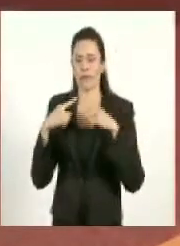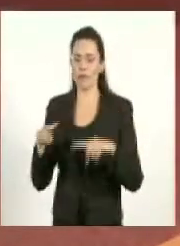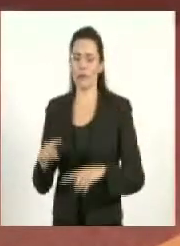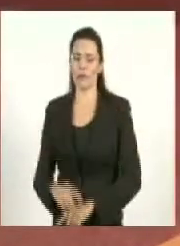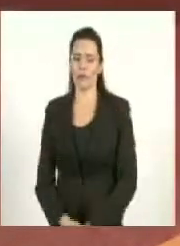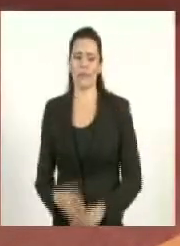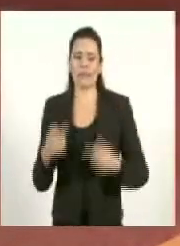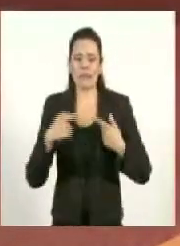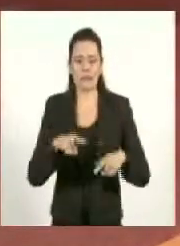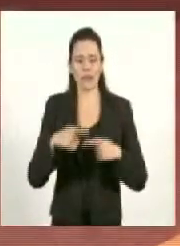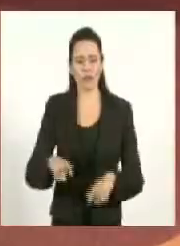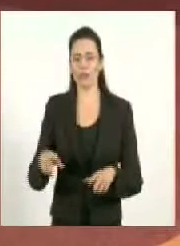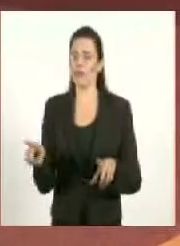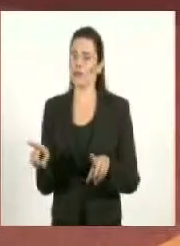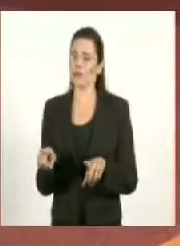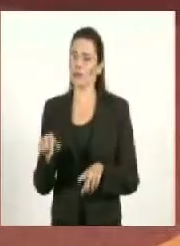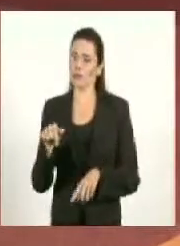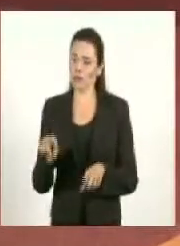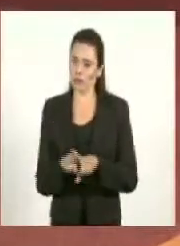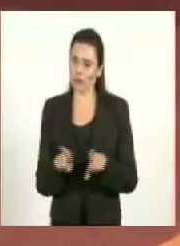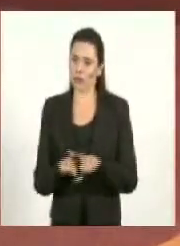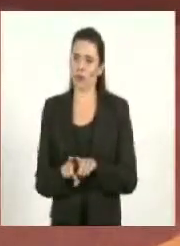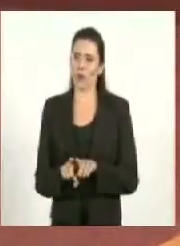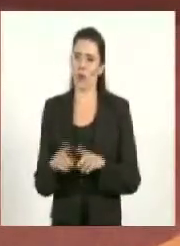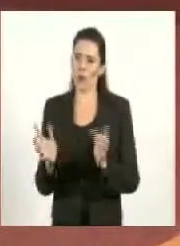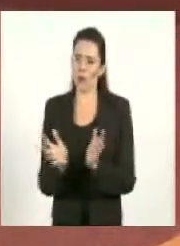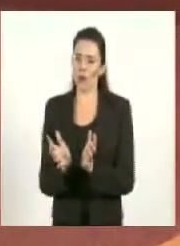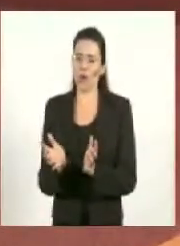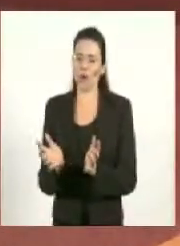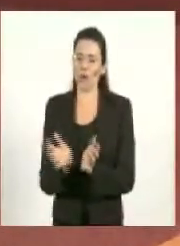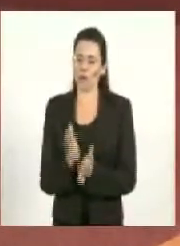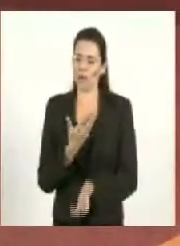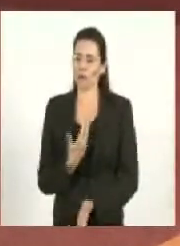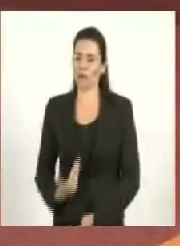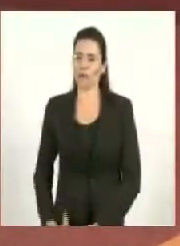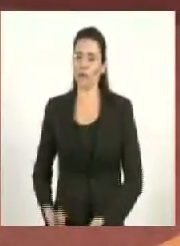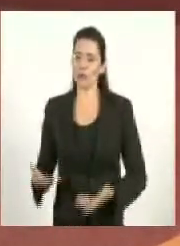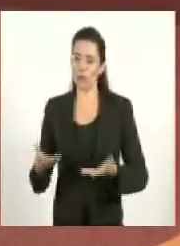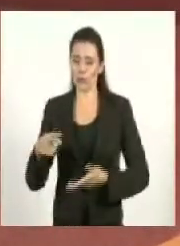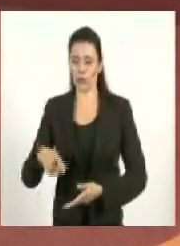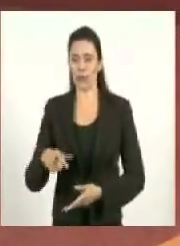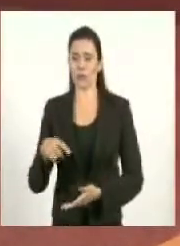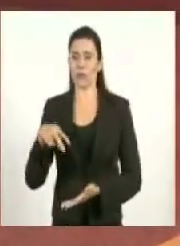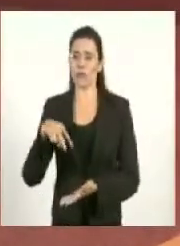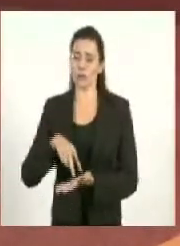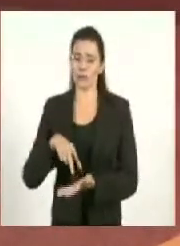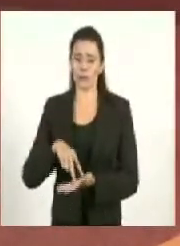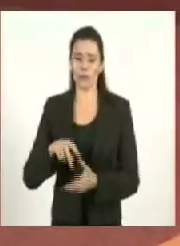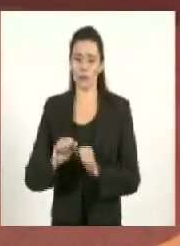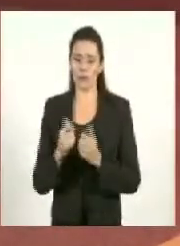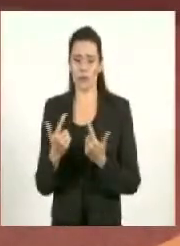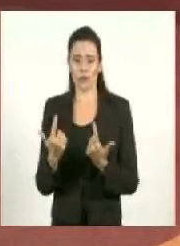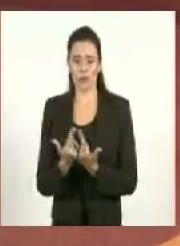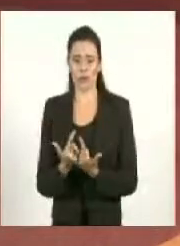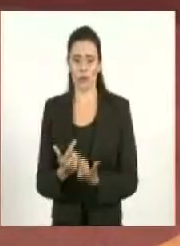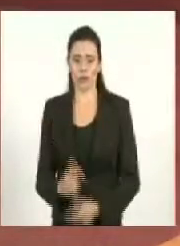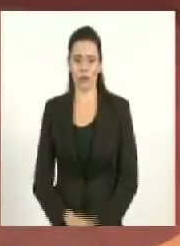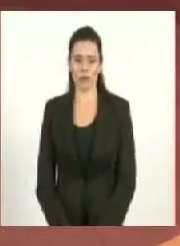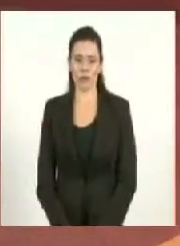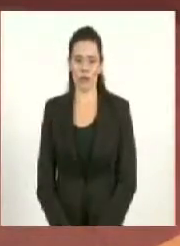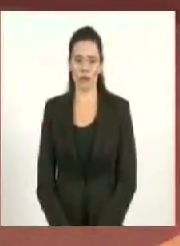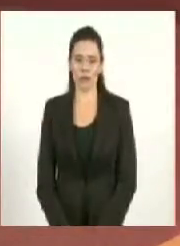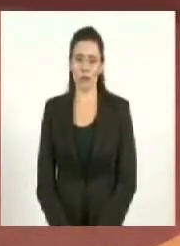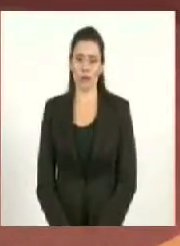uma coisa ou outra da saúde, a gente não vê nada, ninguém trazendo nada do que o governo faz de bom. E aí eu já